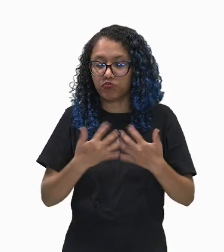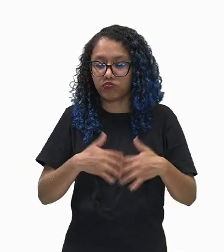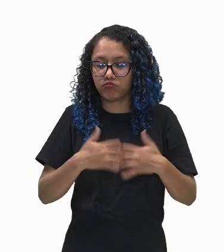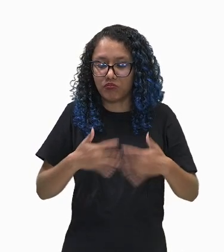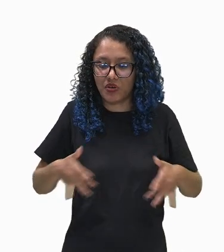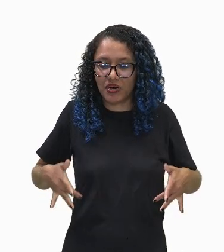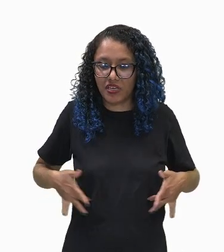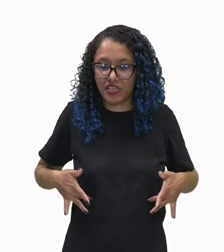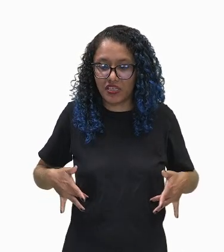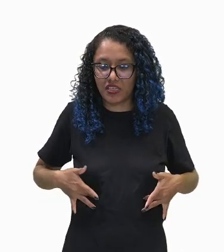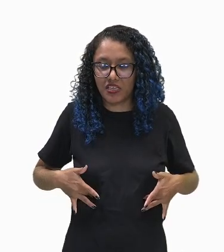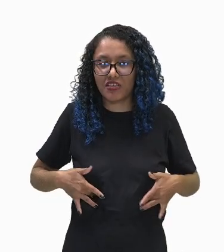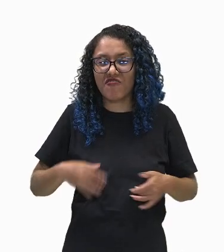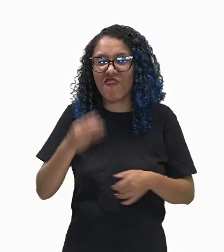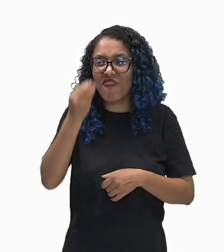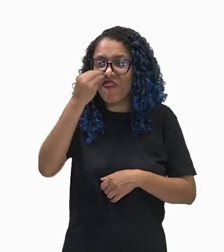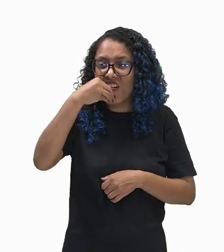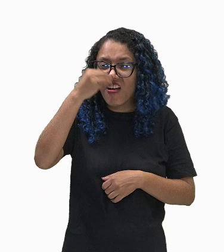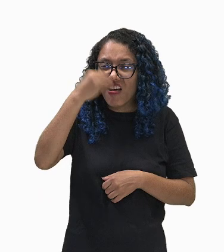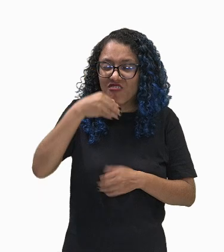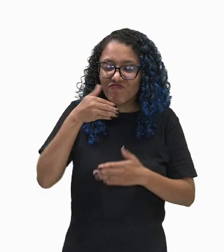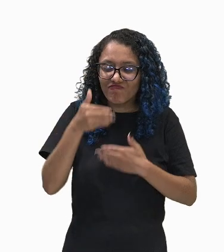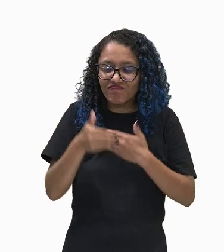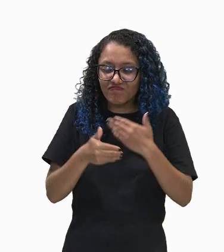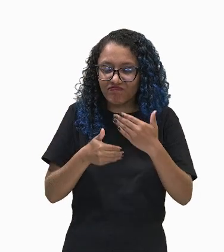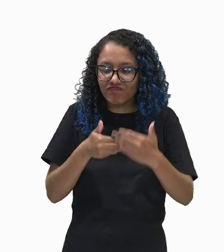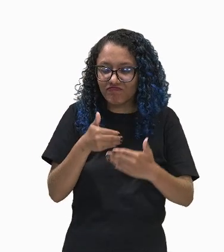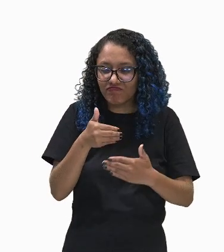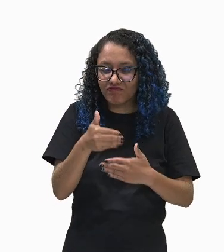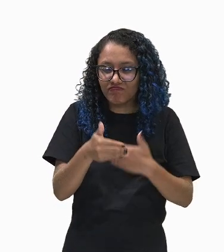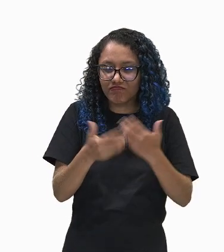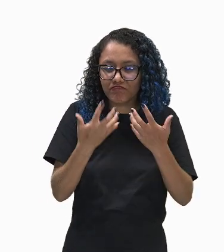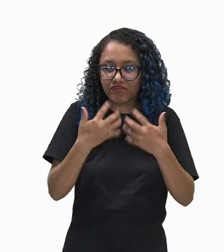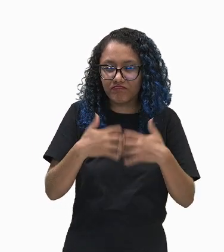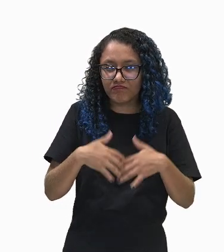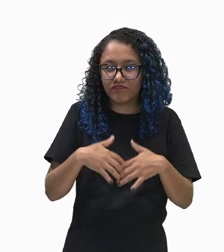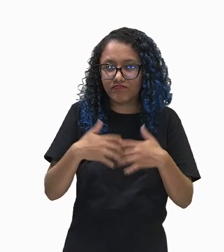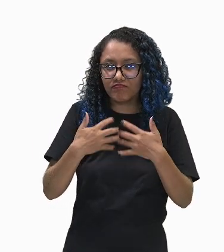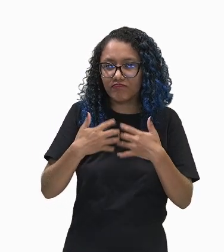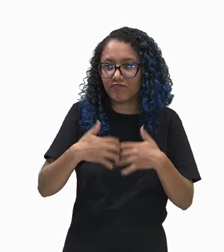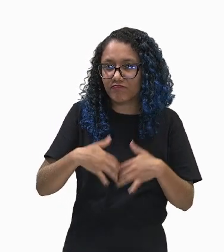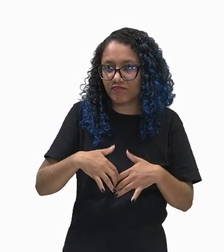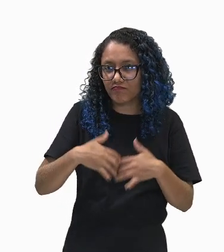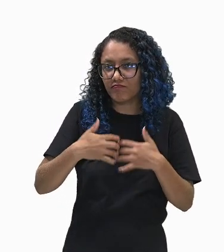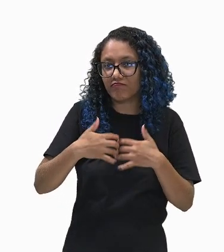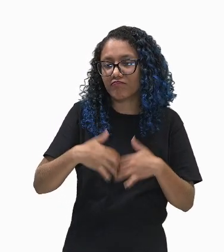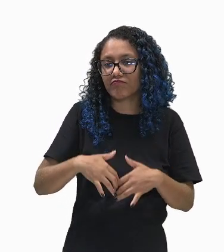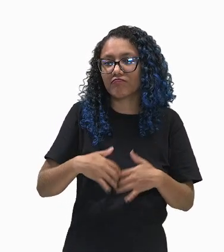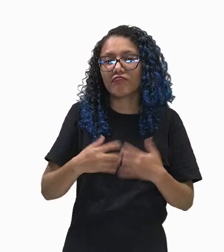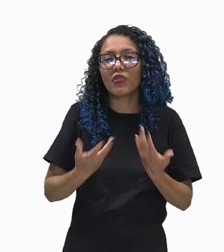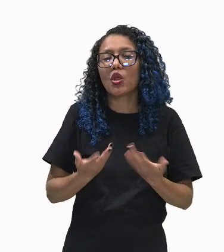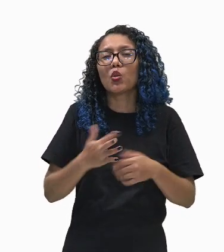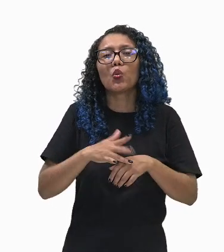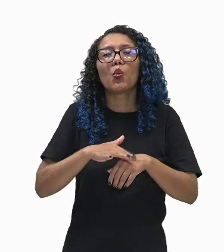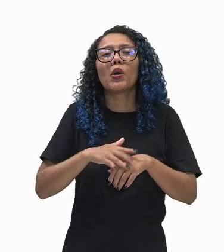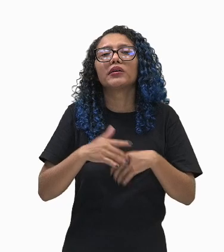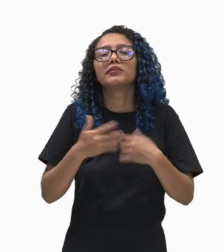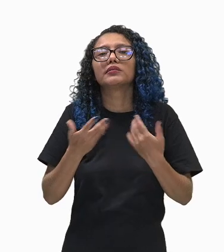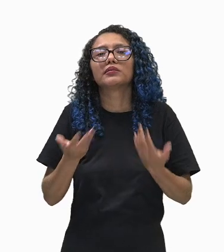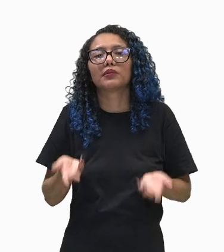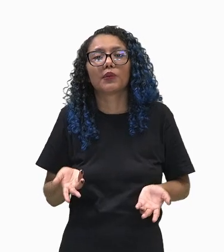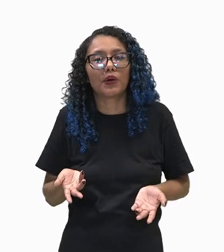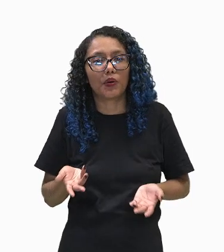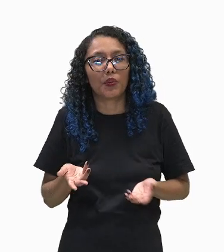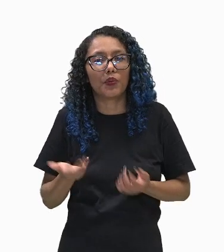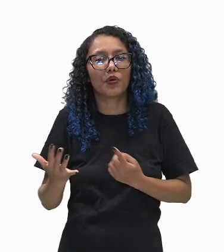renal. Geralmente, ela é causada por doenças como diabetes, olha